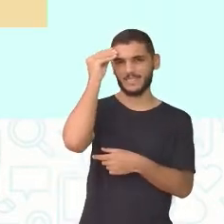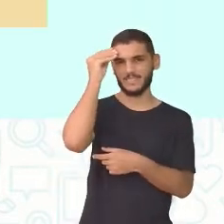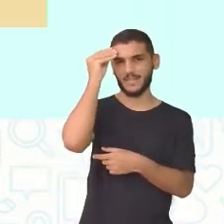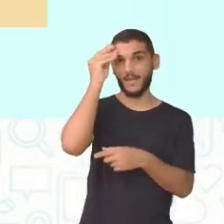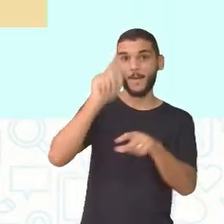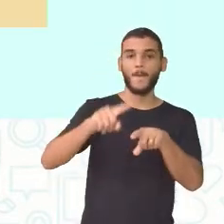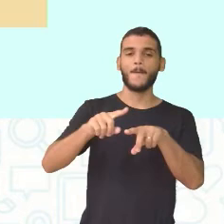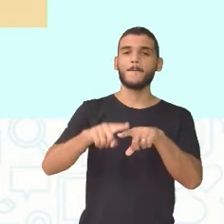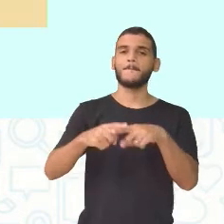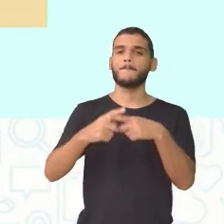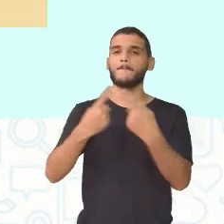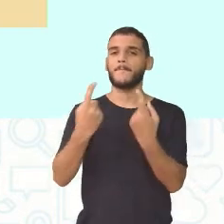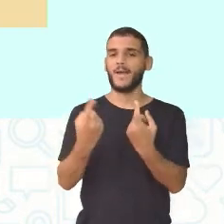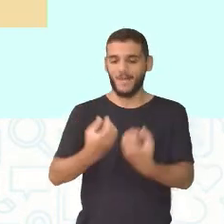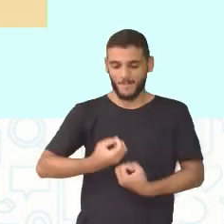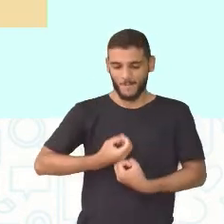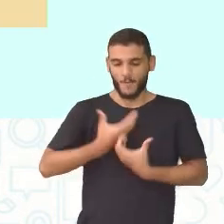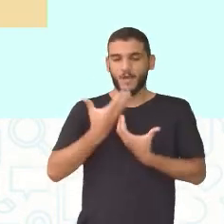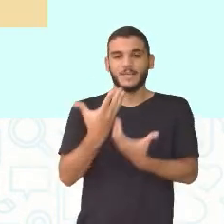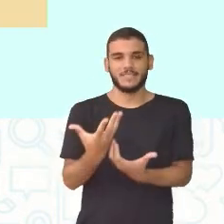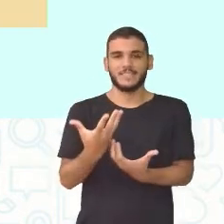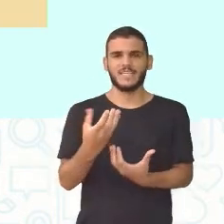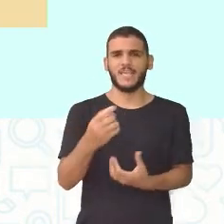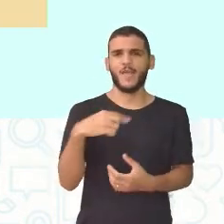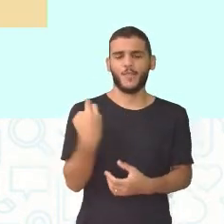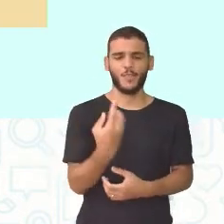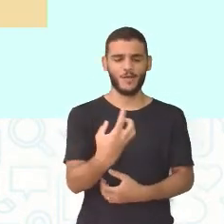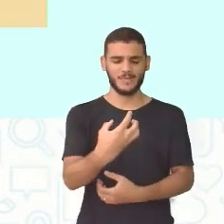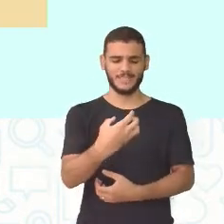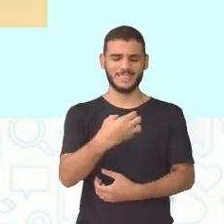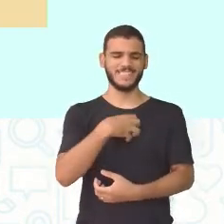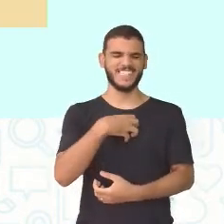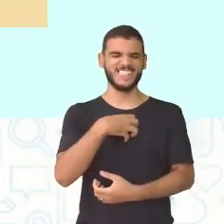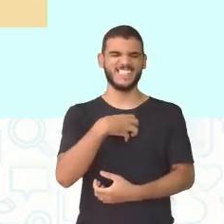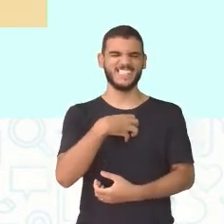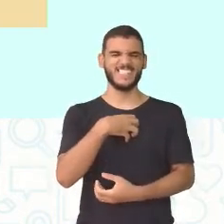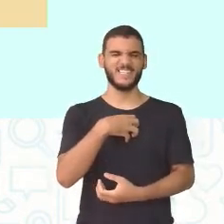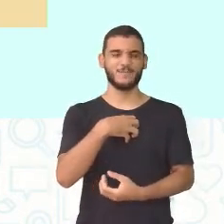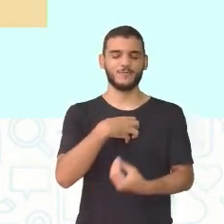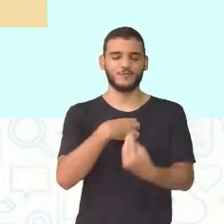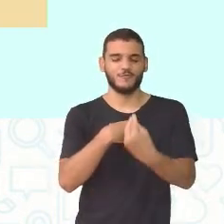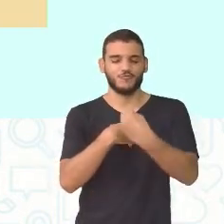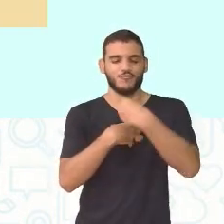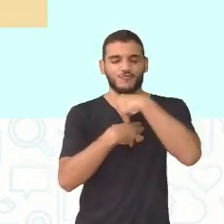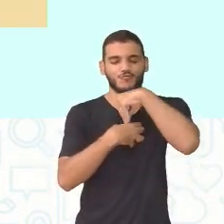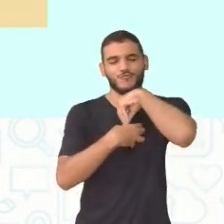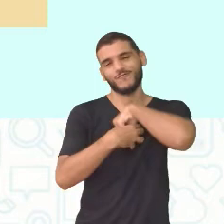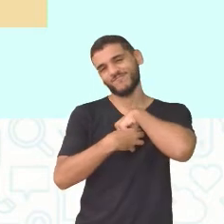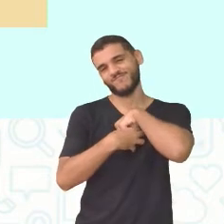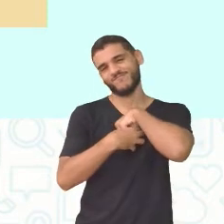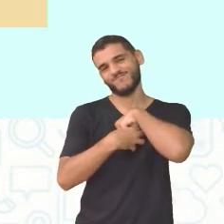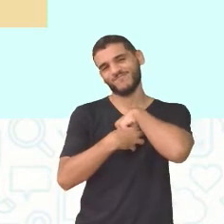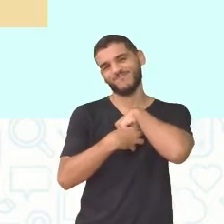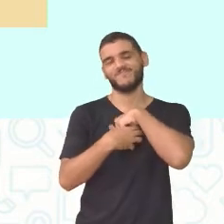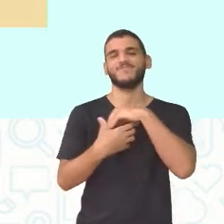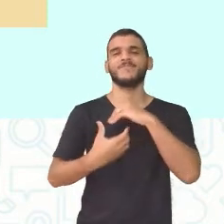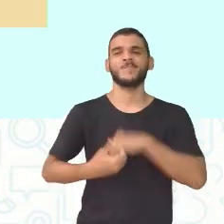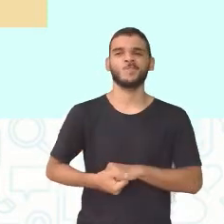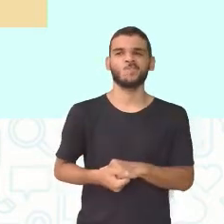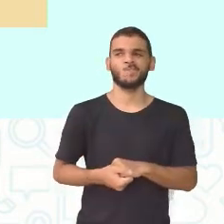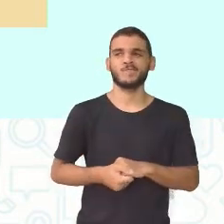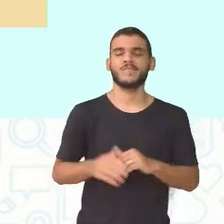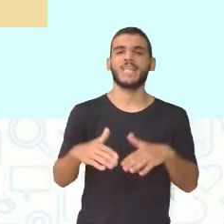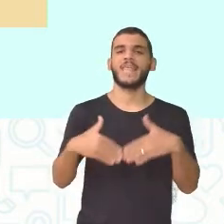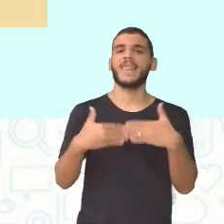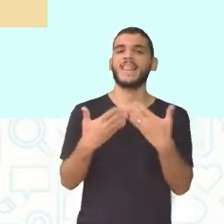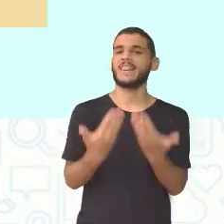poesia não. Ela entra pelo ouvido e fica no coração. Então, pensem